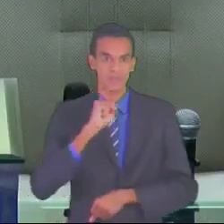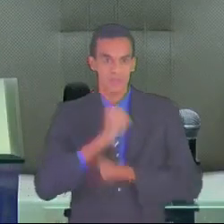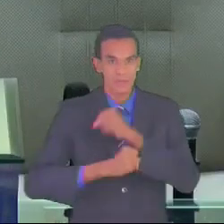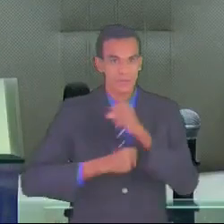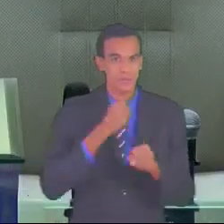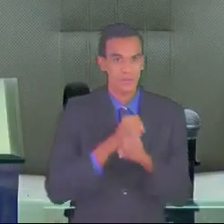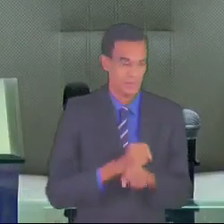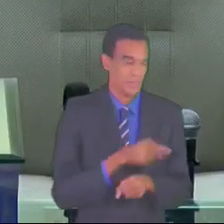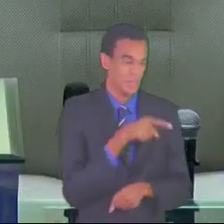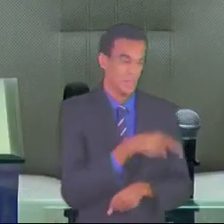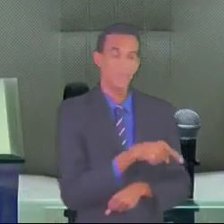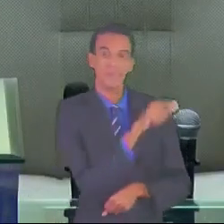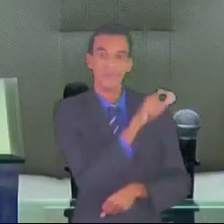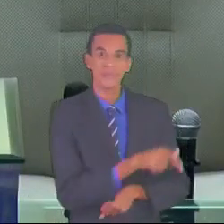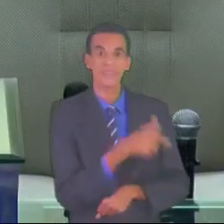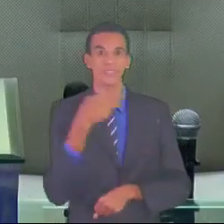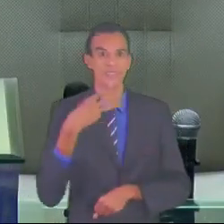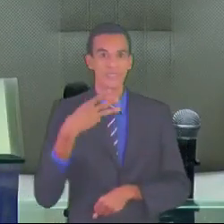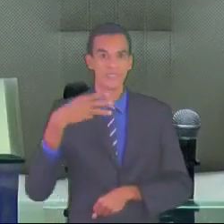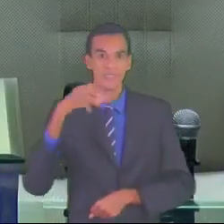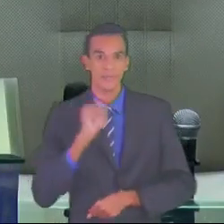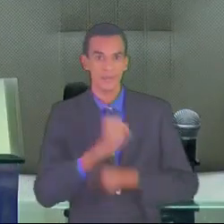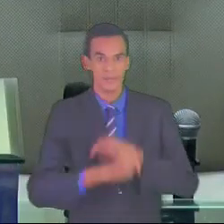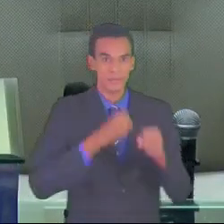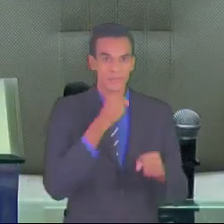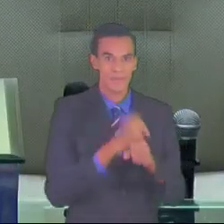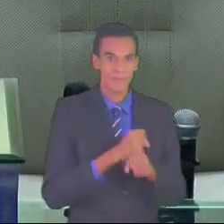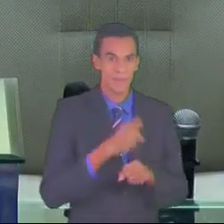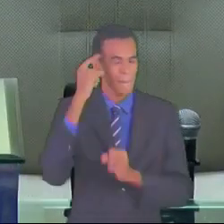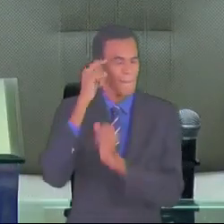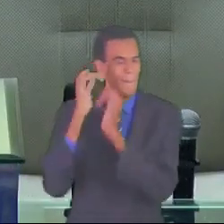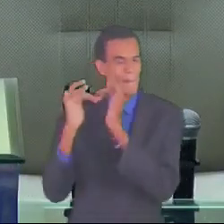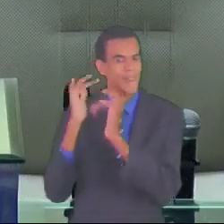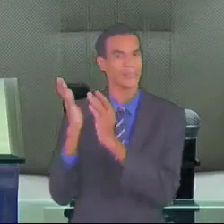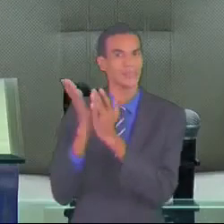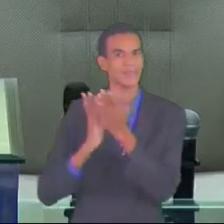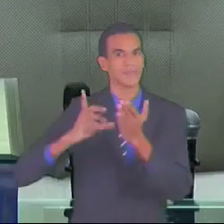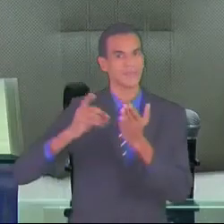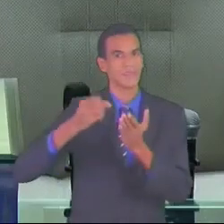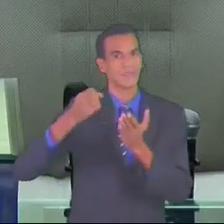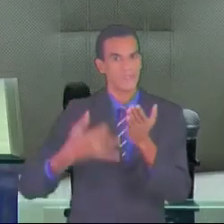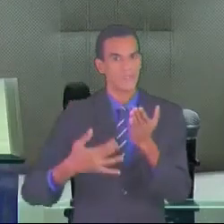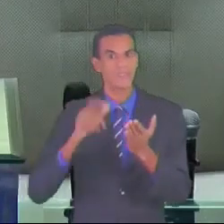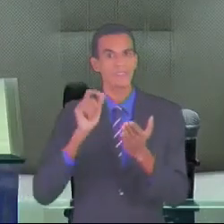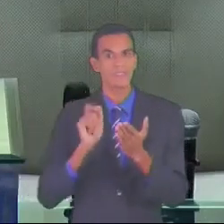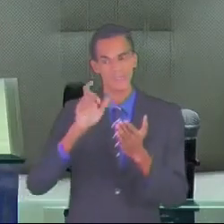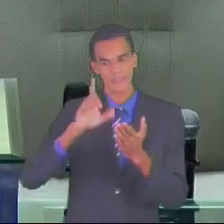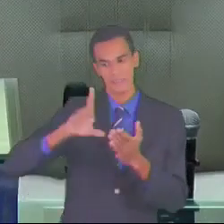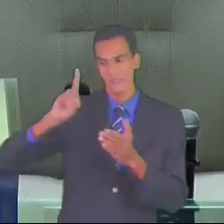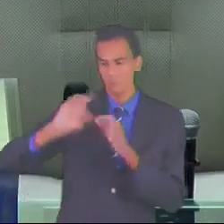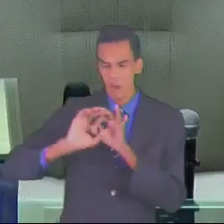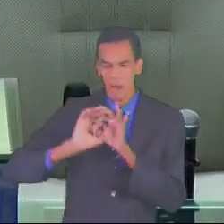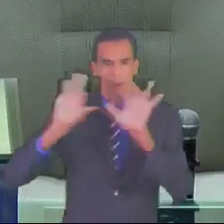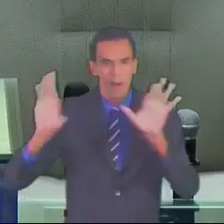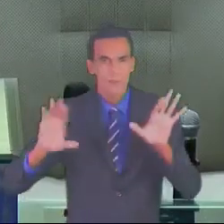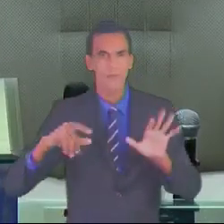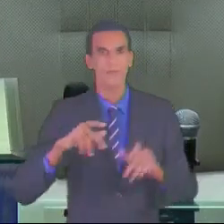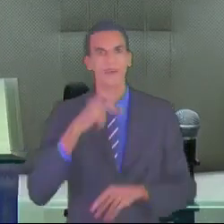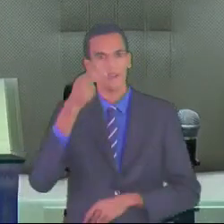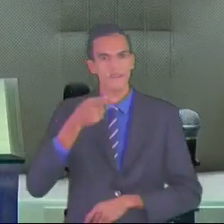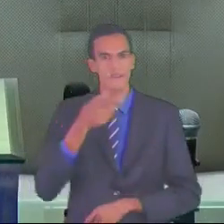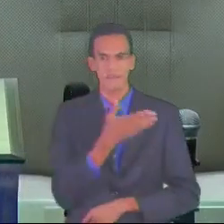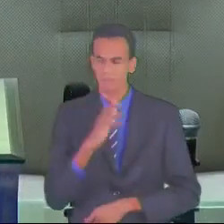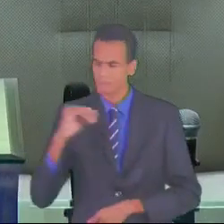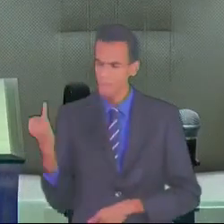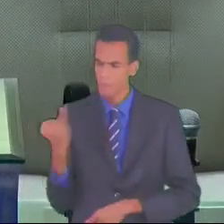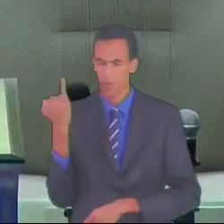38 anos. Eu estou meditando na palavra do Senhor. E Deus me autorizou a dizer, não importa o tempo